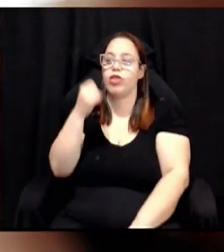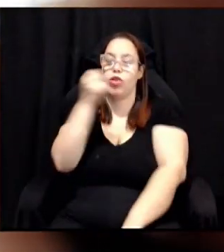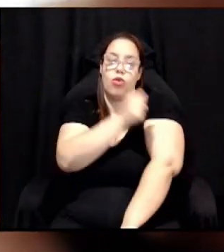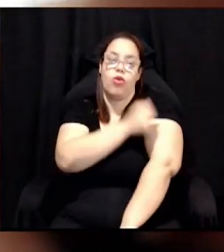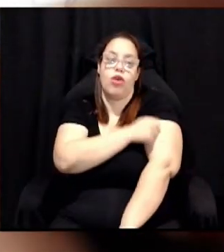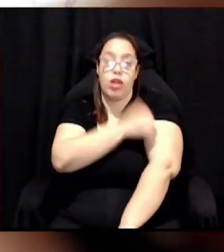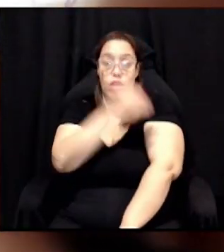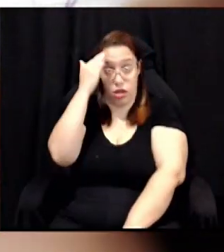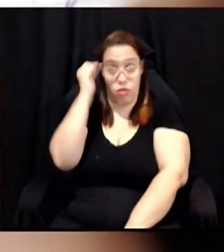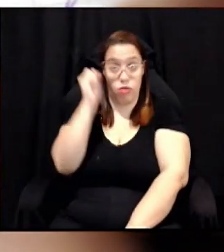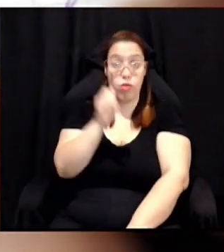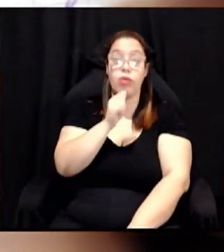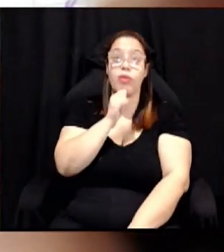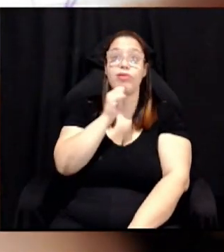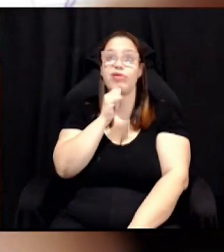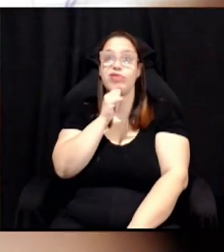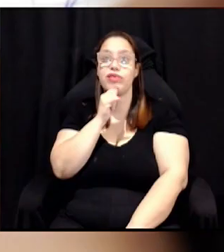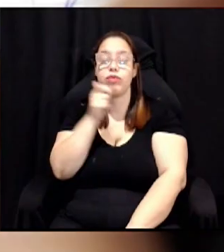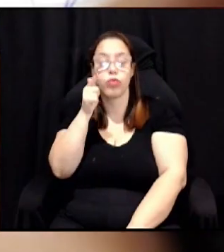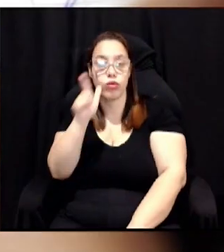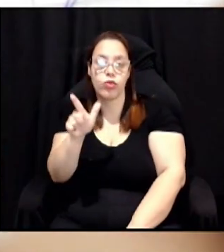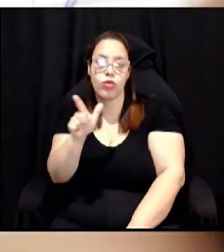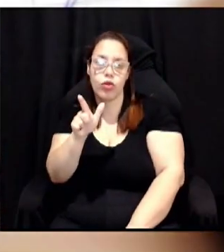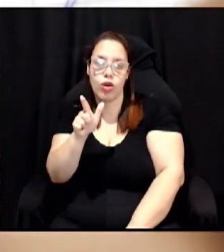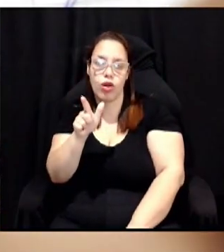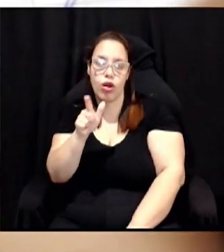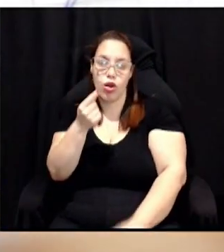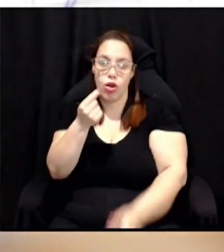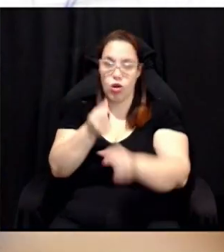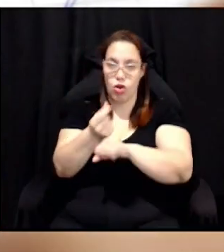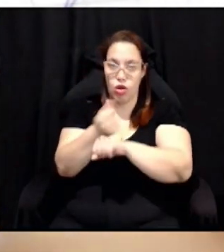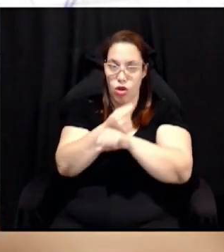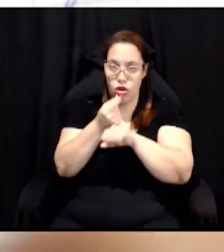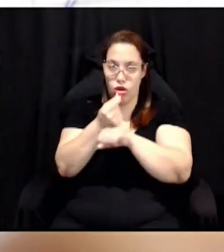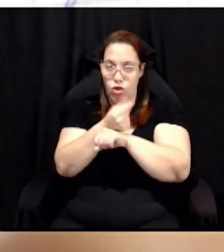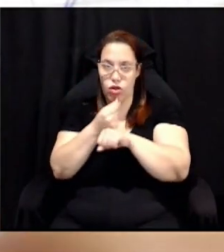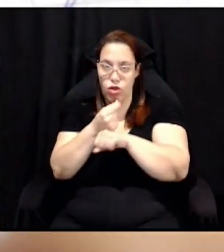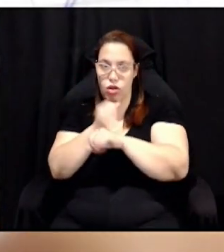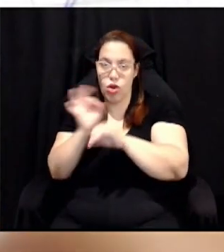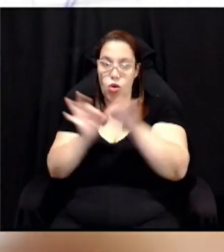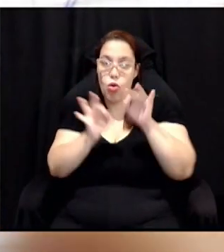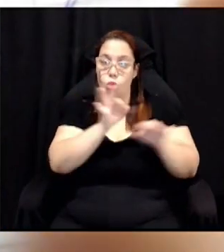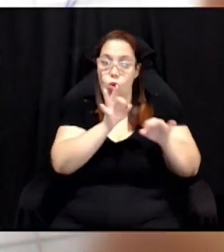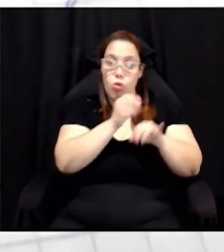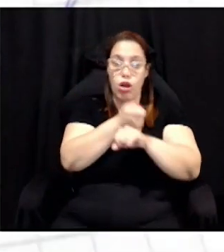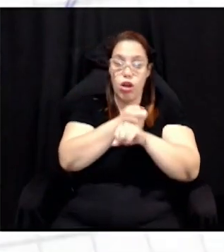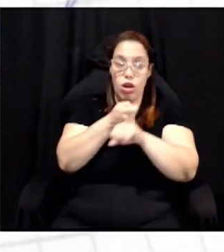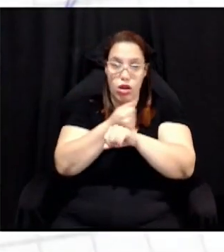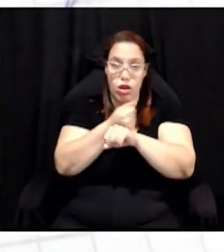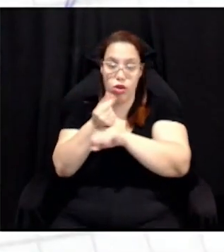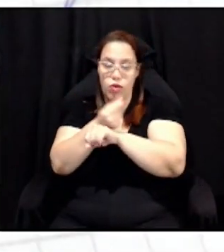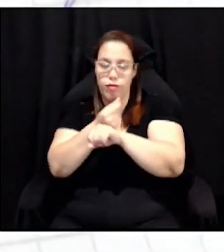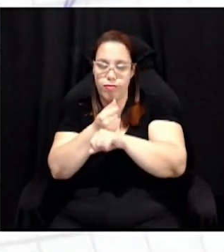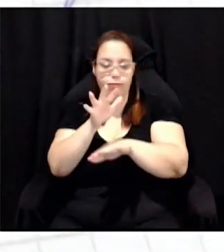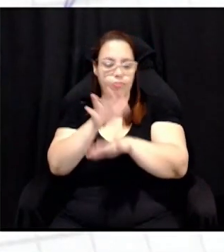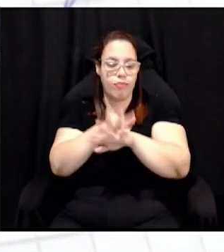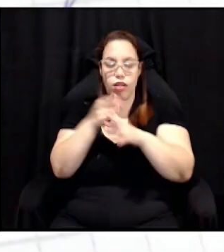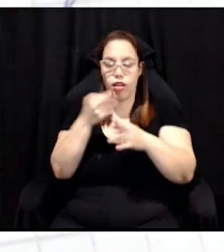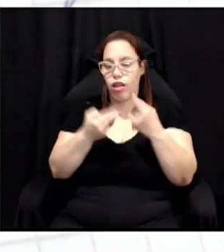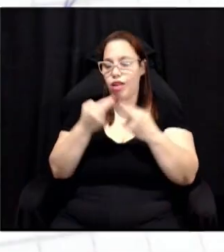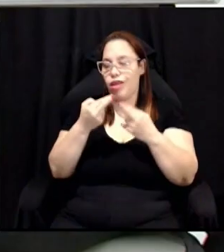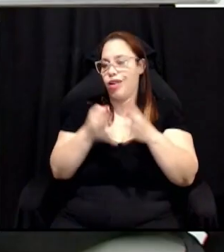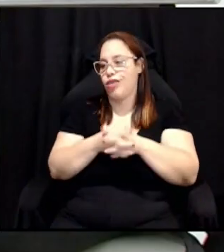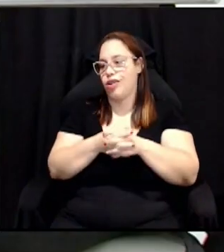exemplo, para a gente conseguir fazer uma questão orçamentária, para a gente conseguir fazer um plano financeiro, matemática está totalmente relacionada a isso. Então é